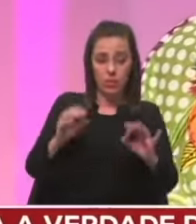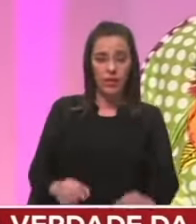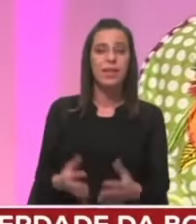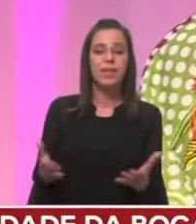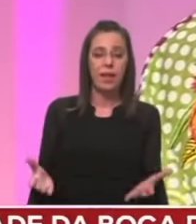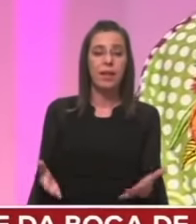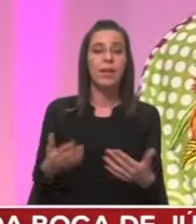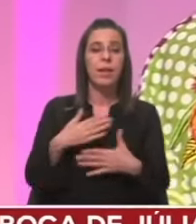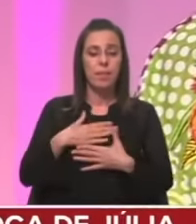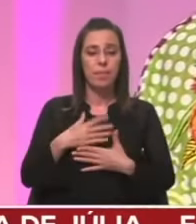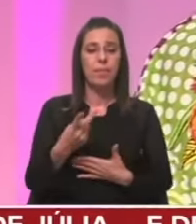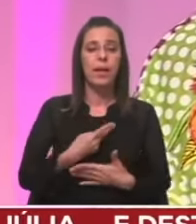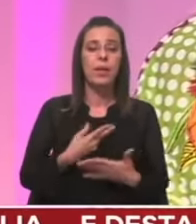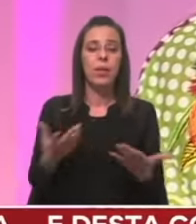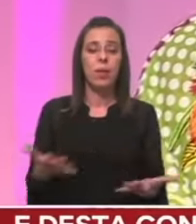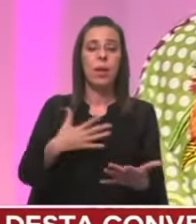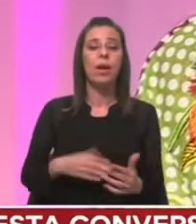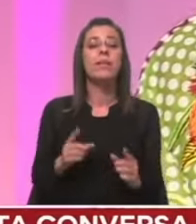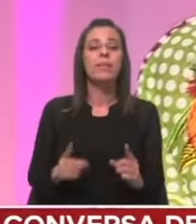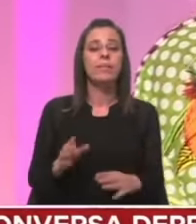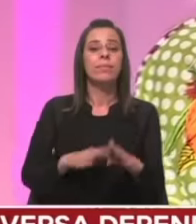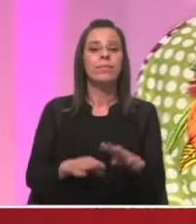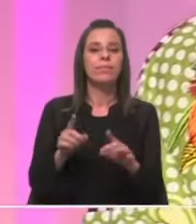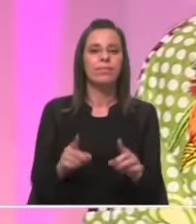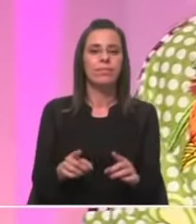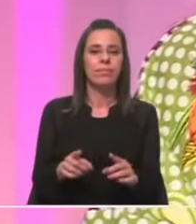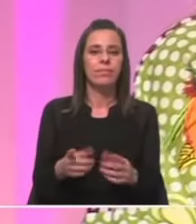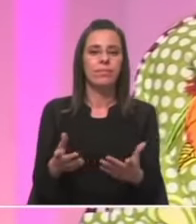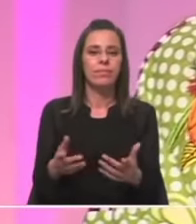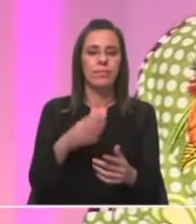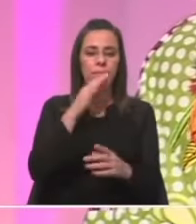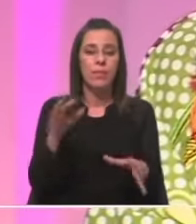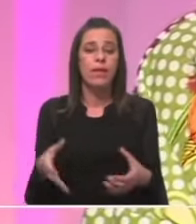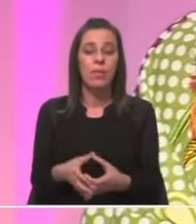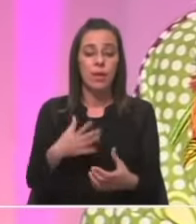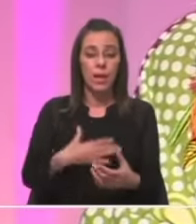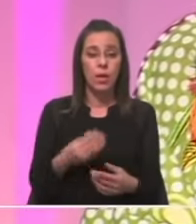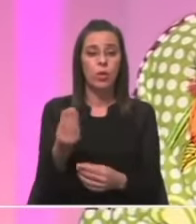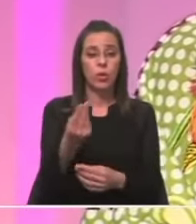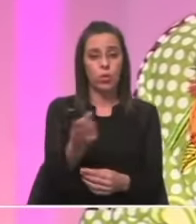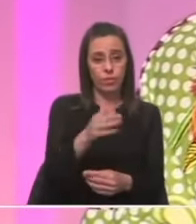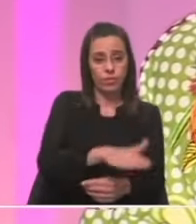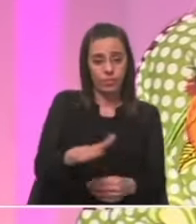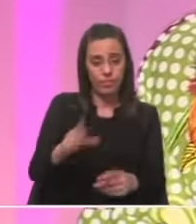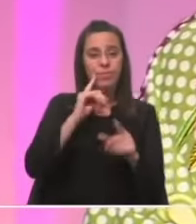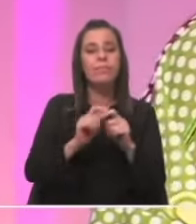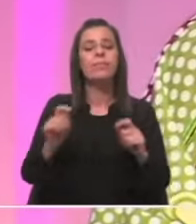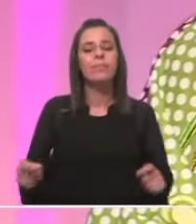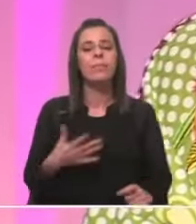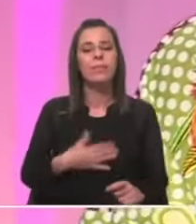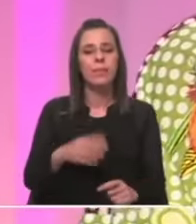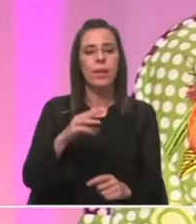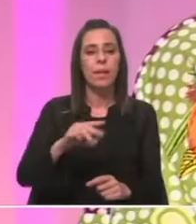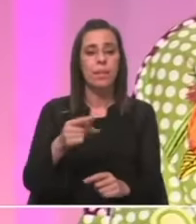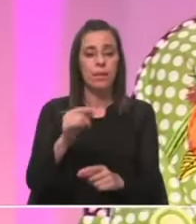e para nós e e eu queria também fazer isso no em família queria muito que os Miúdos estivessem presentes acima de tudo queria muito que o